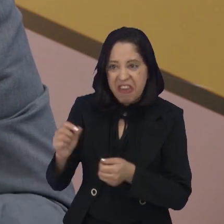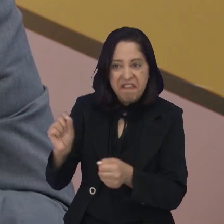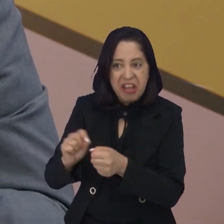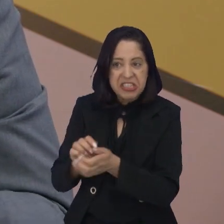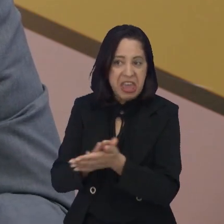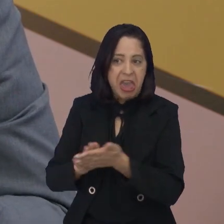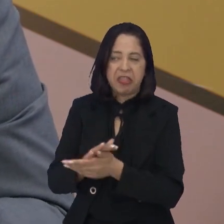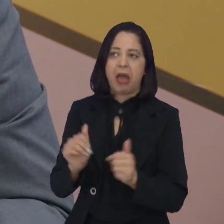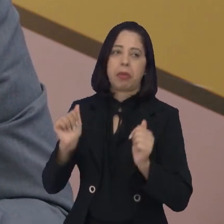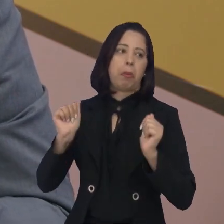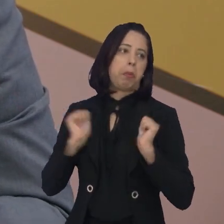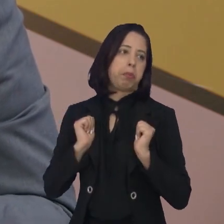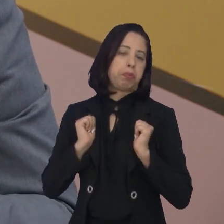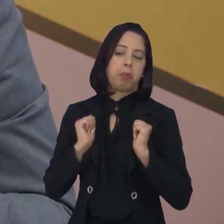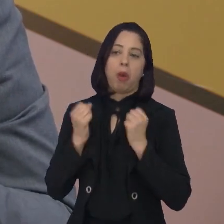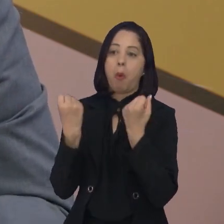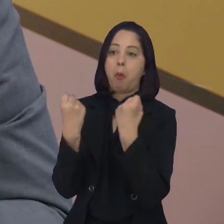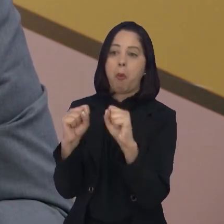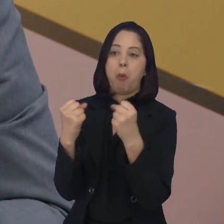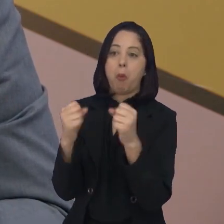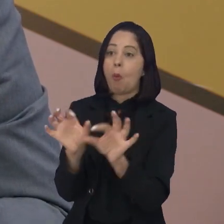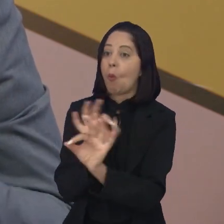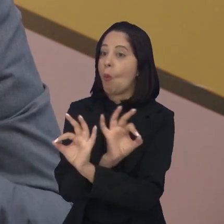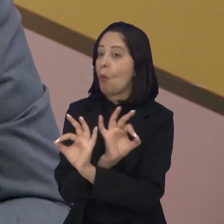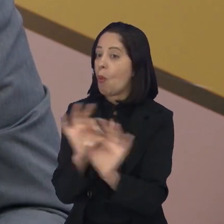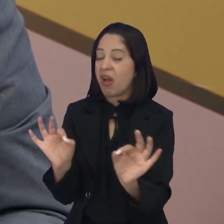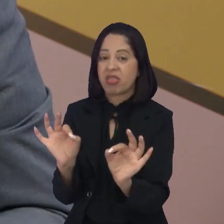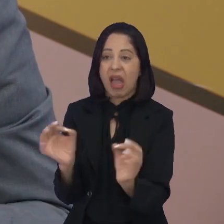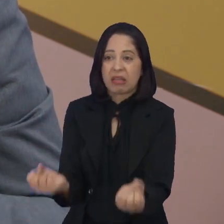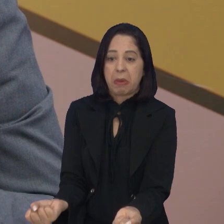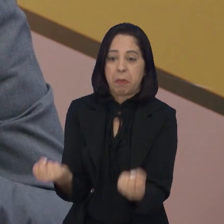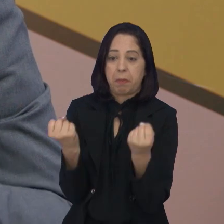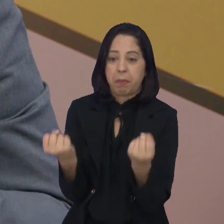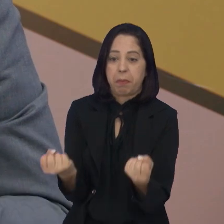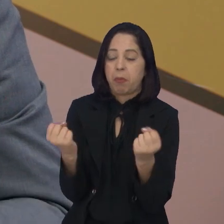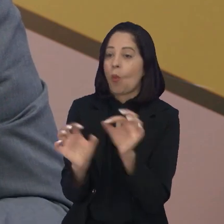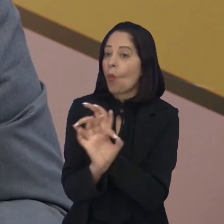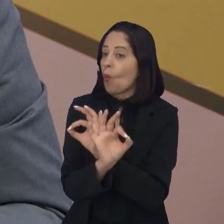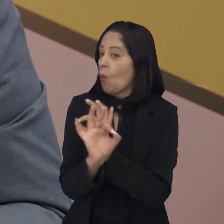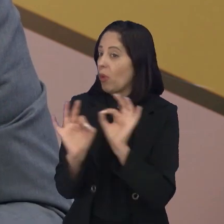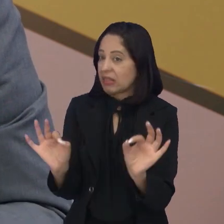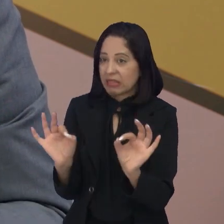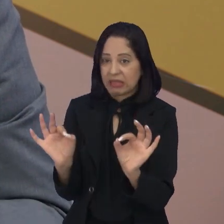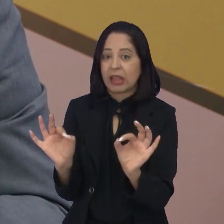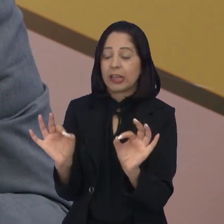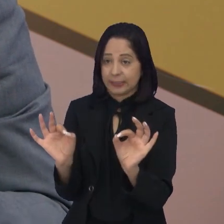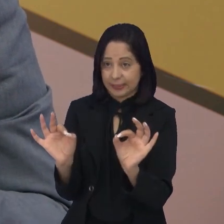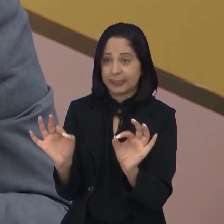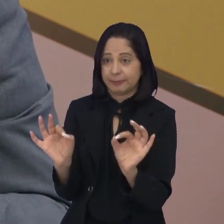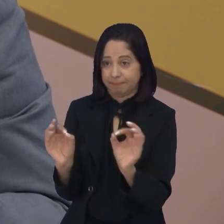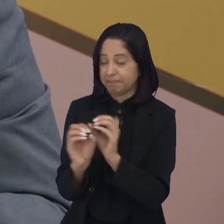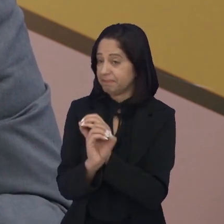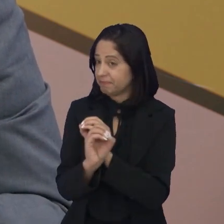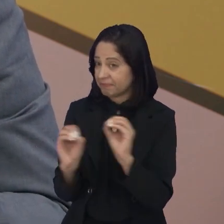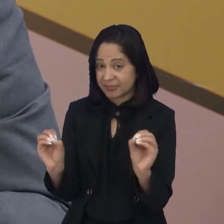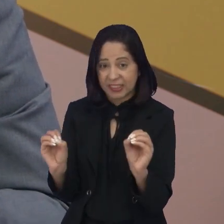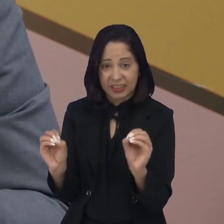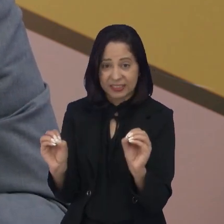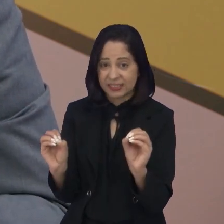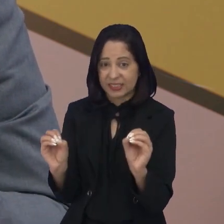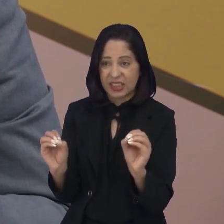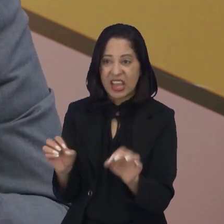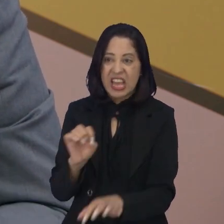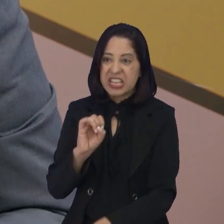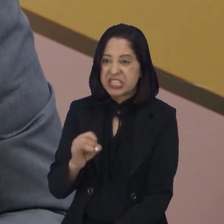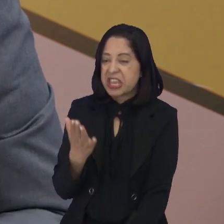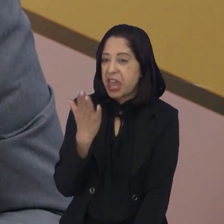for feito estímulo físico, principalmente do tipo musculação, exercícios resistidos, e se não tiver uma